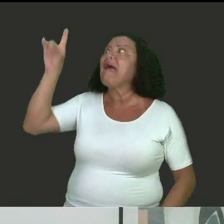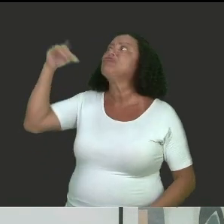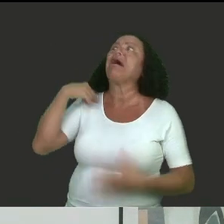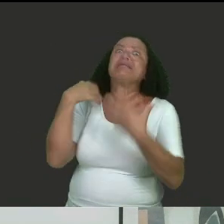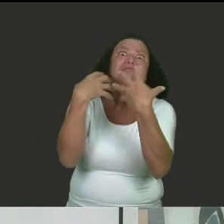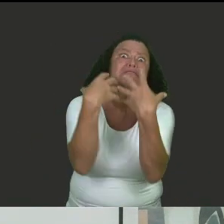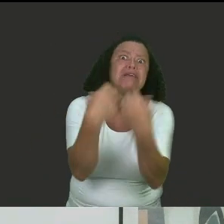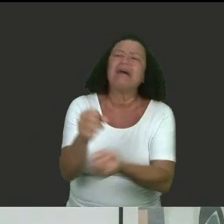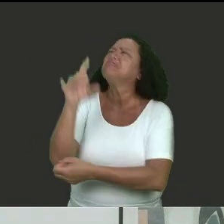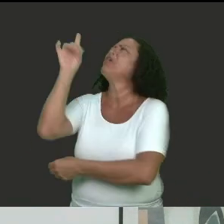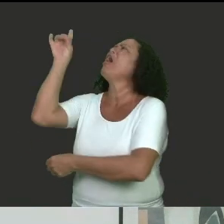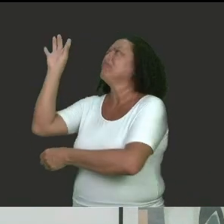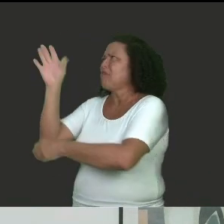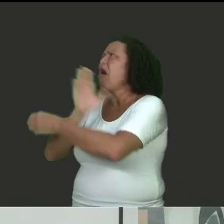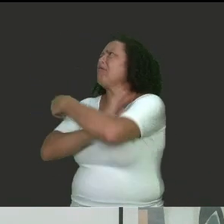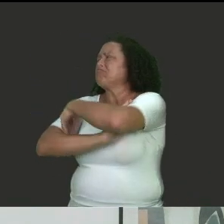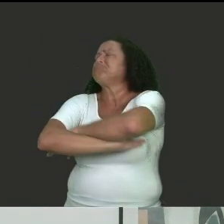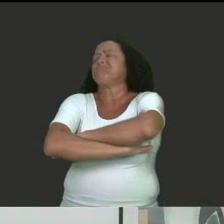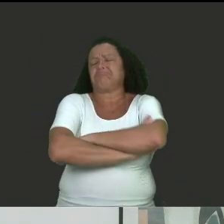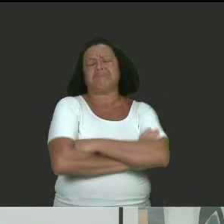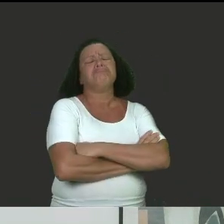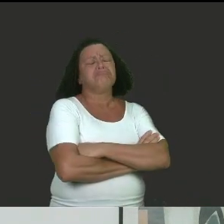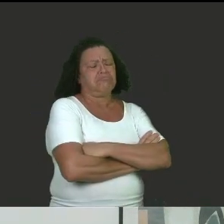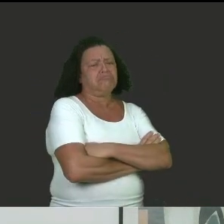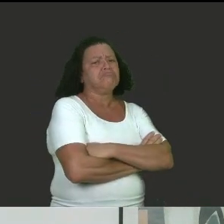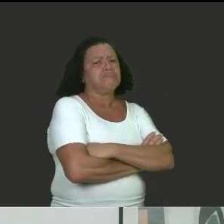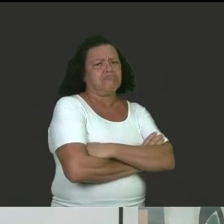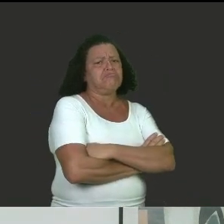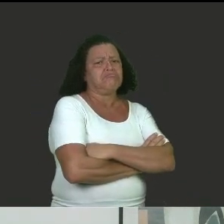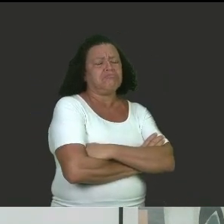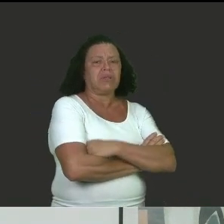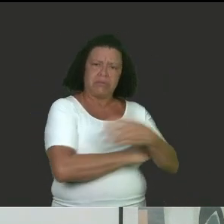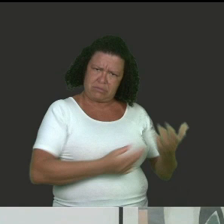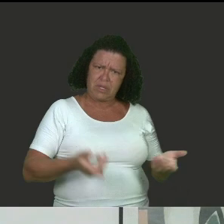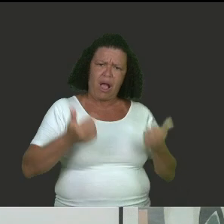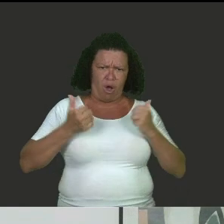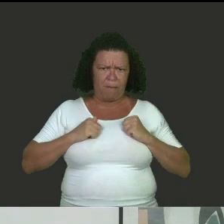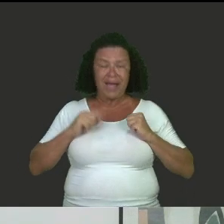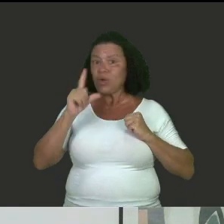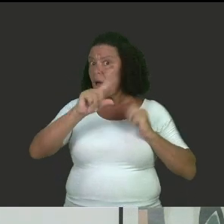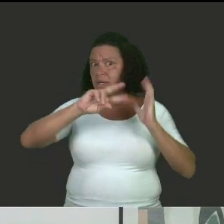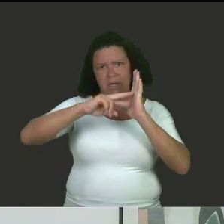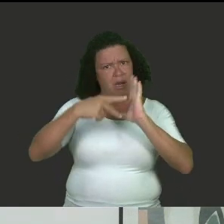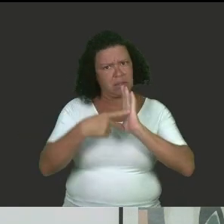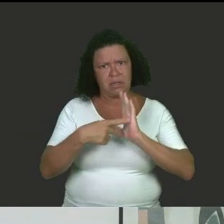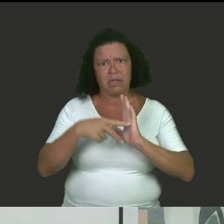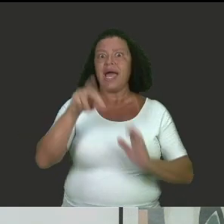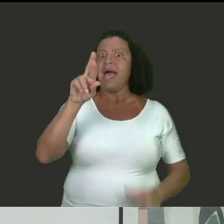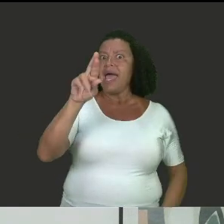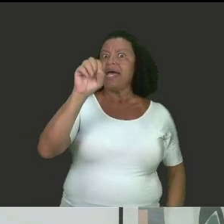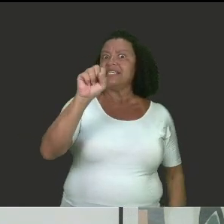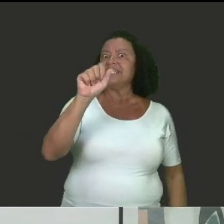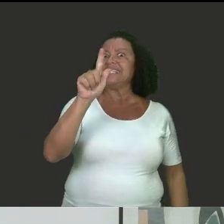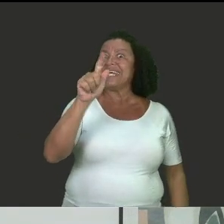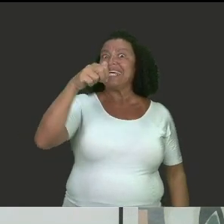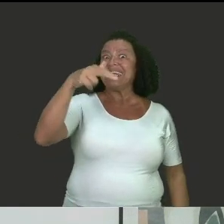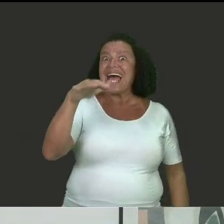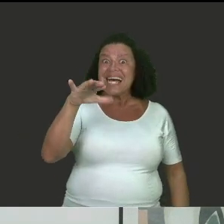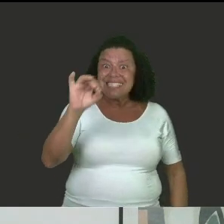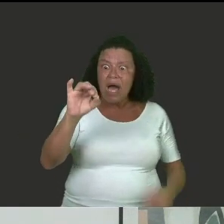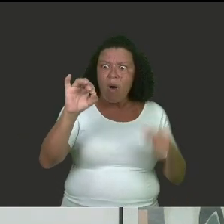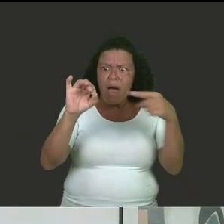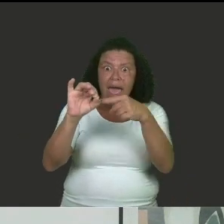vou ficar aqui de braços cruzados. Isso é acomodação, mas isso não significa resignação. Resignação